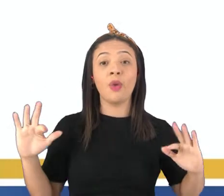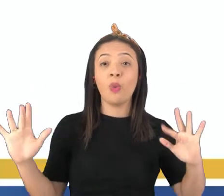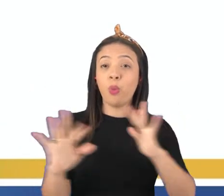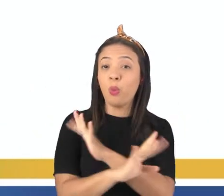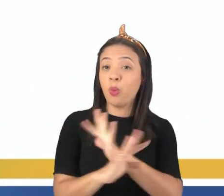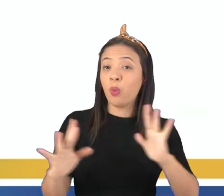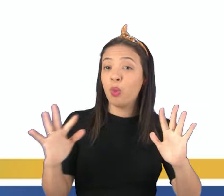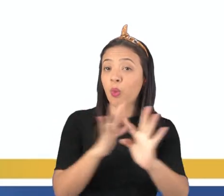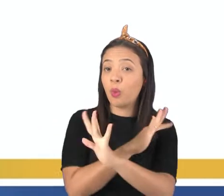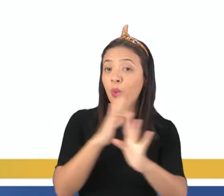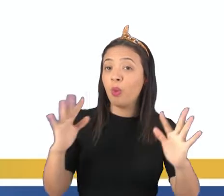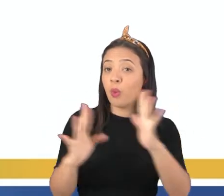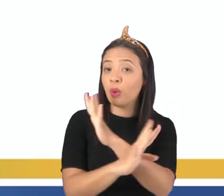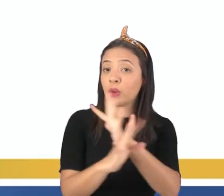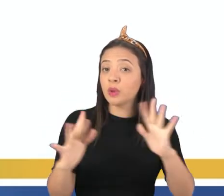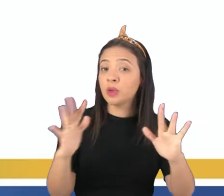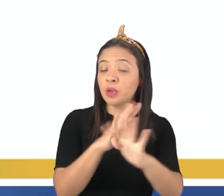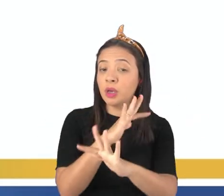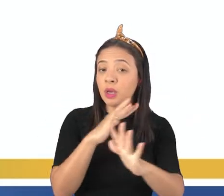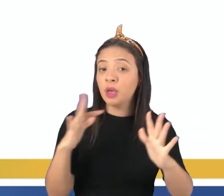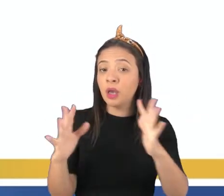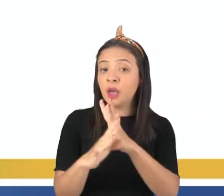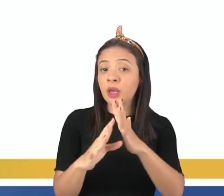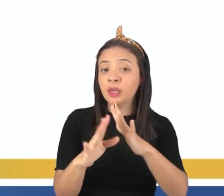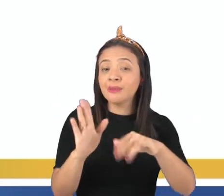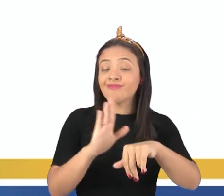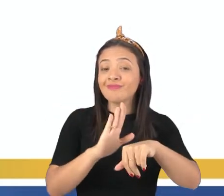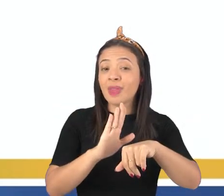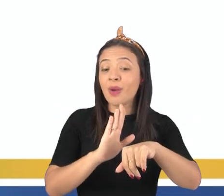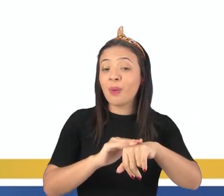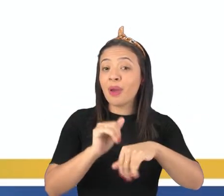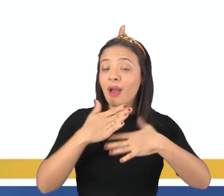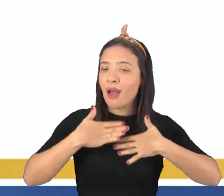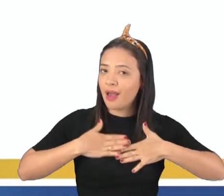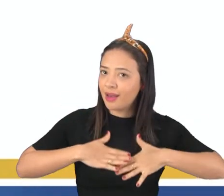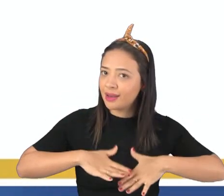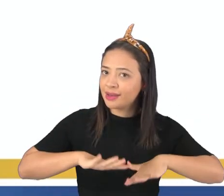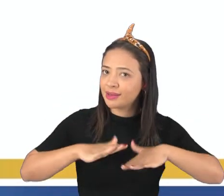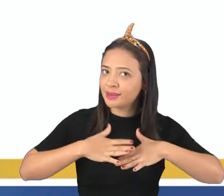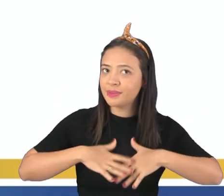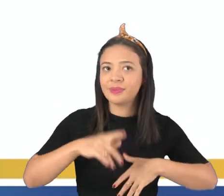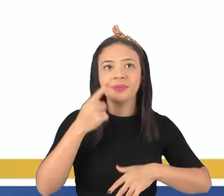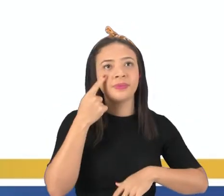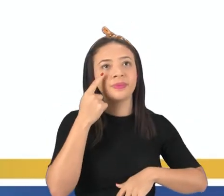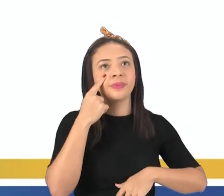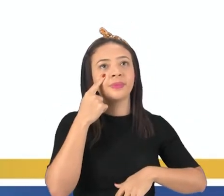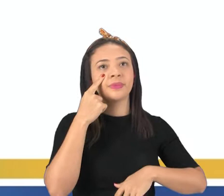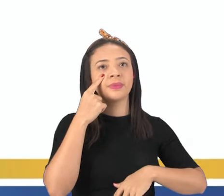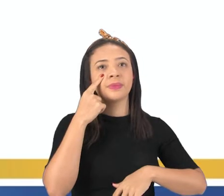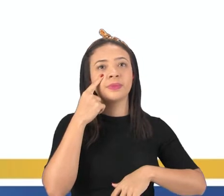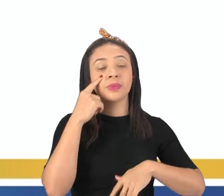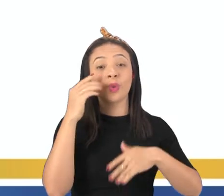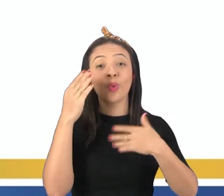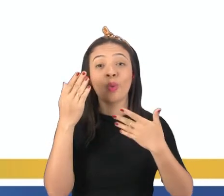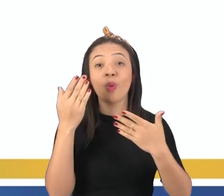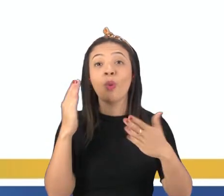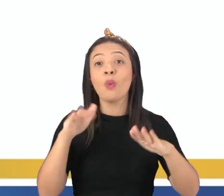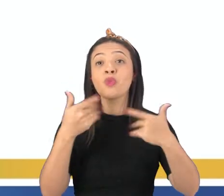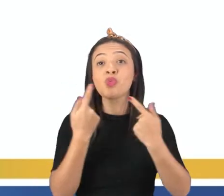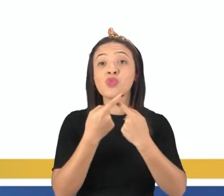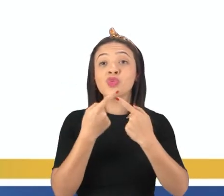dessa movimentação das pessoas no transporte era mais tranquila. Então você tem aí qual é o perfil do transporte